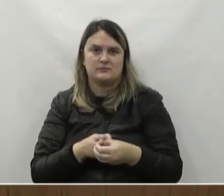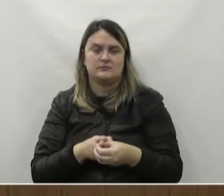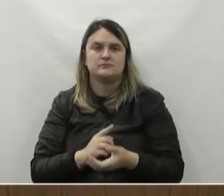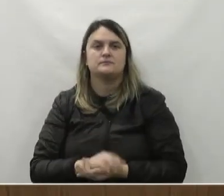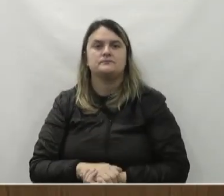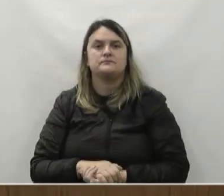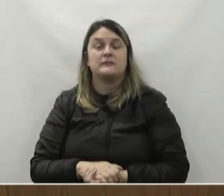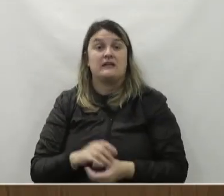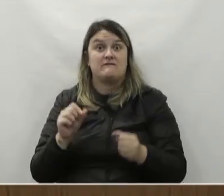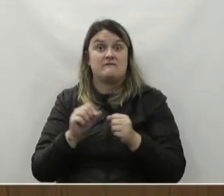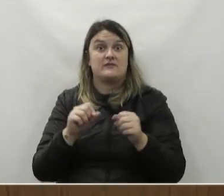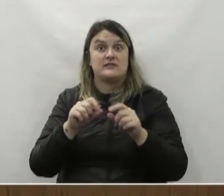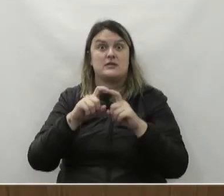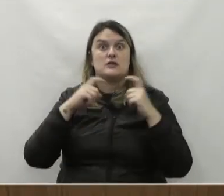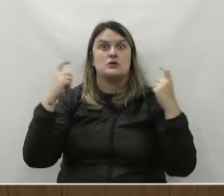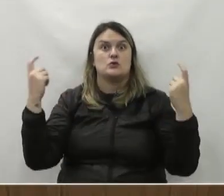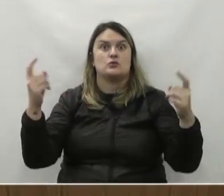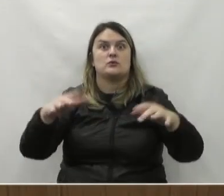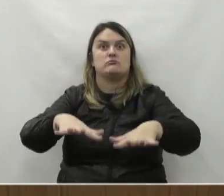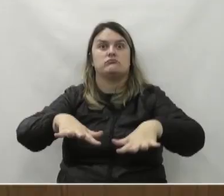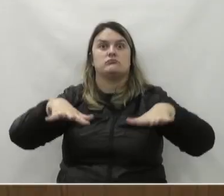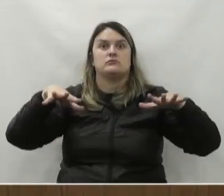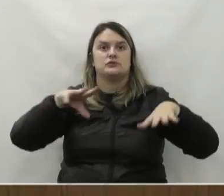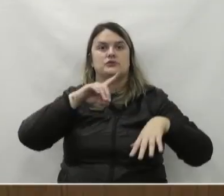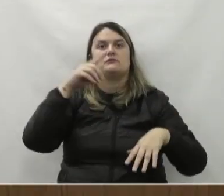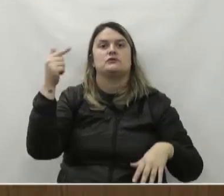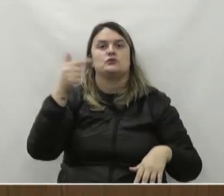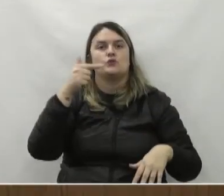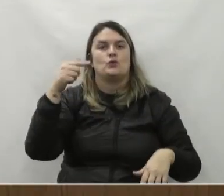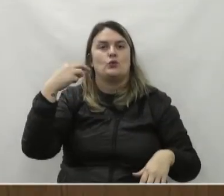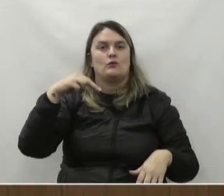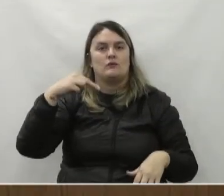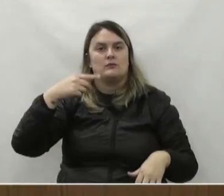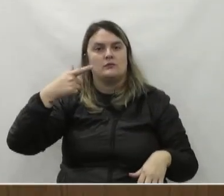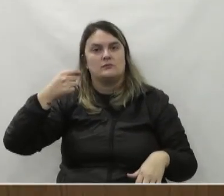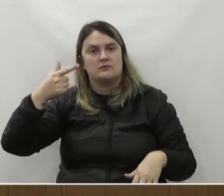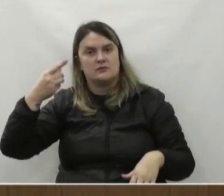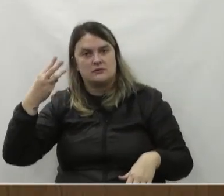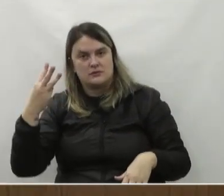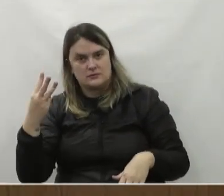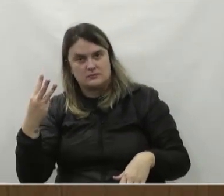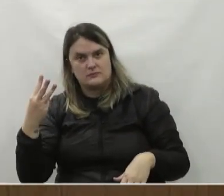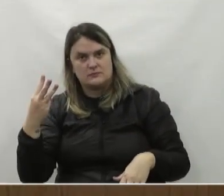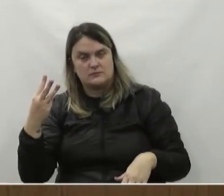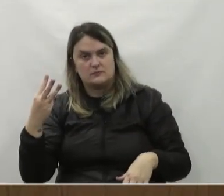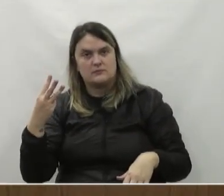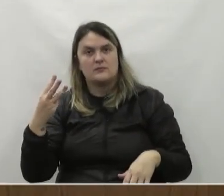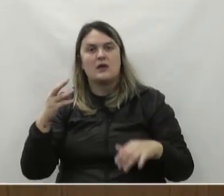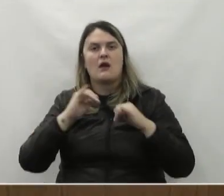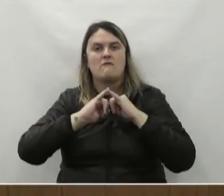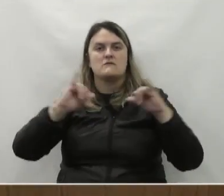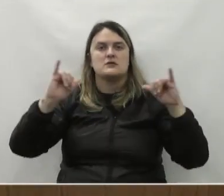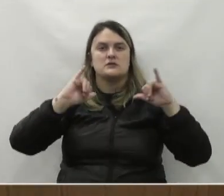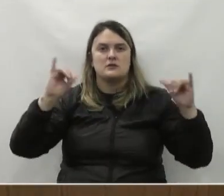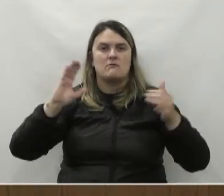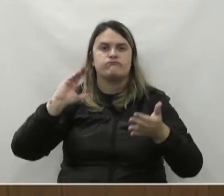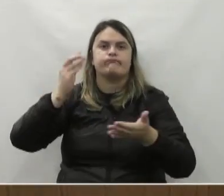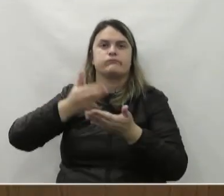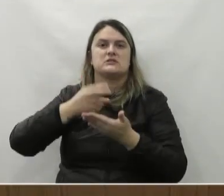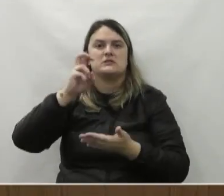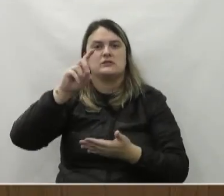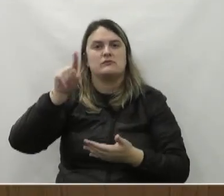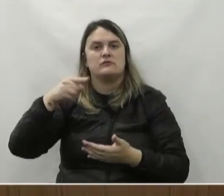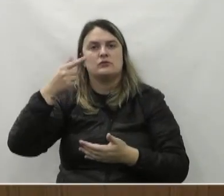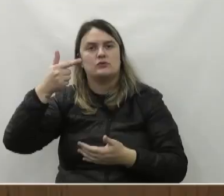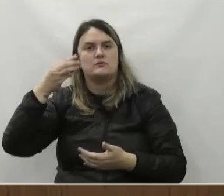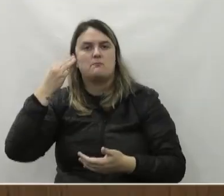A audiência pública realizada em 22 de novembro de 2023 e o anúncio de investimentos de